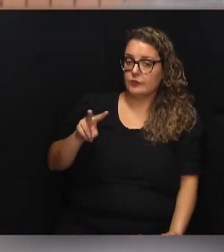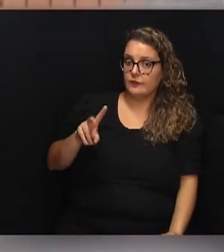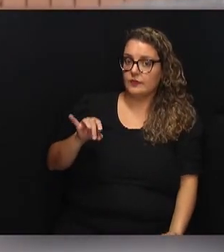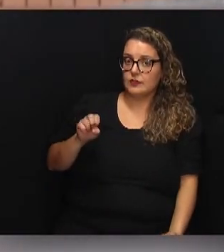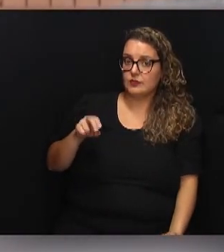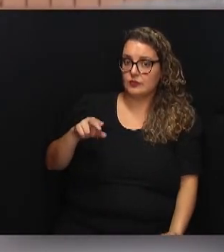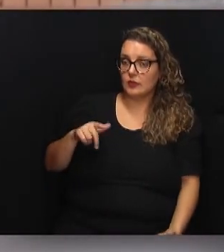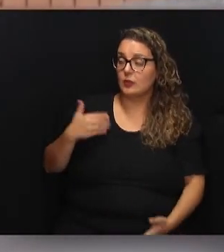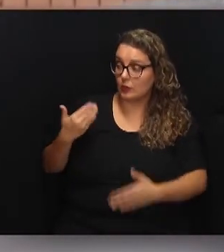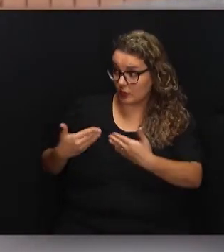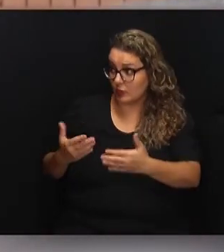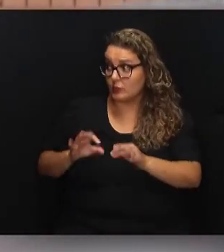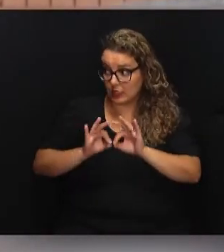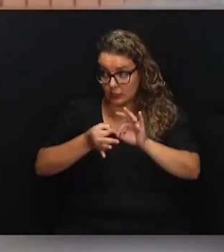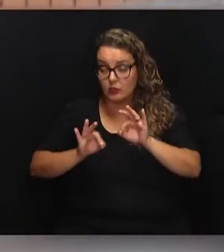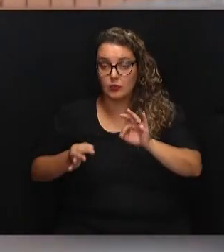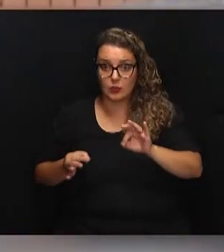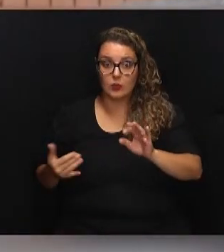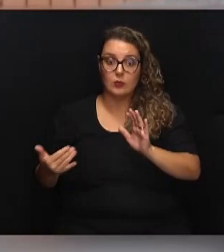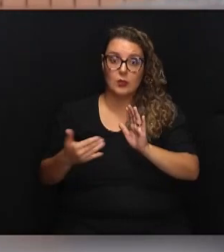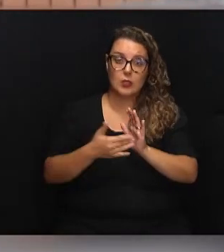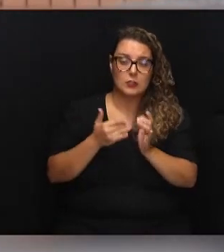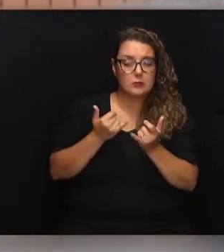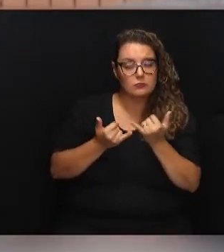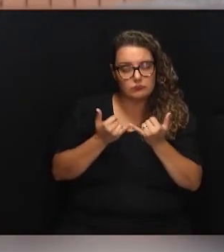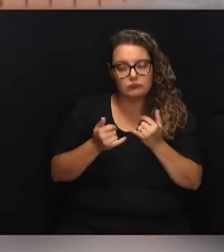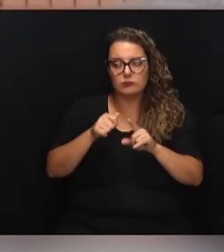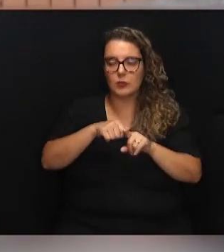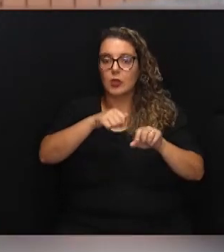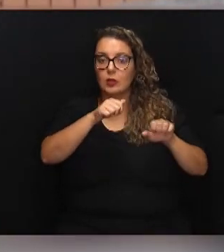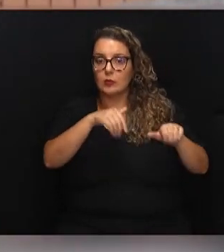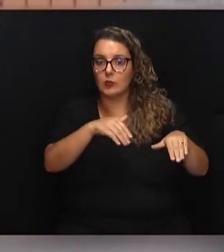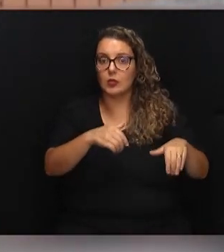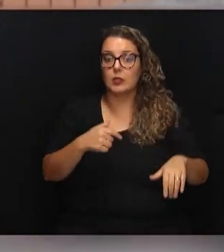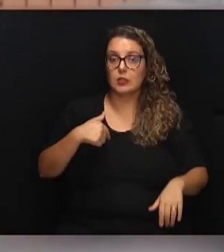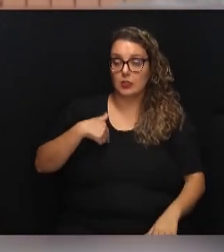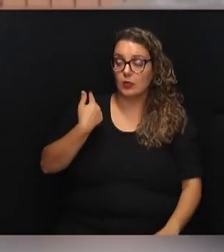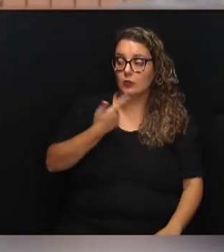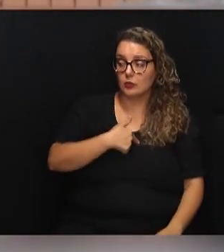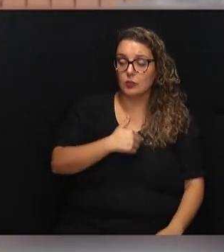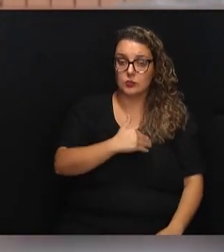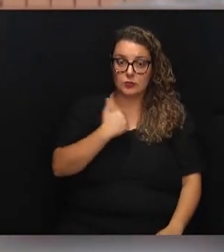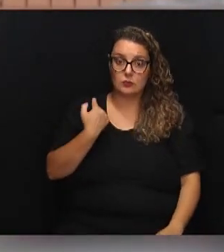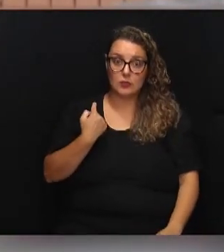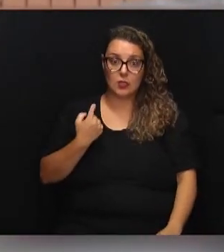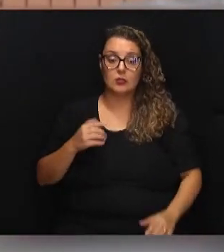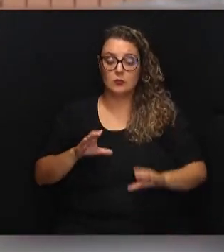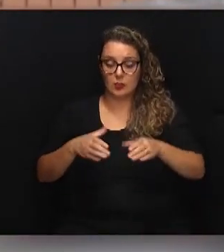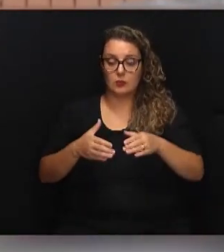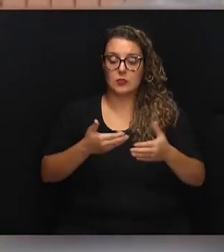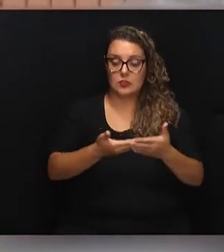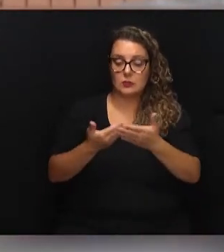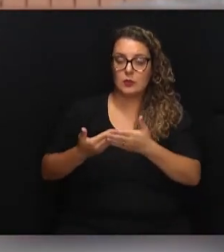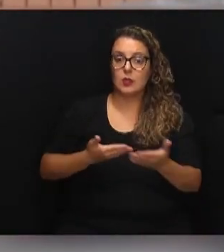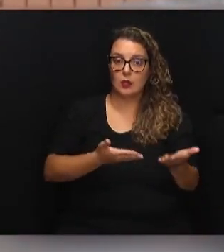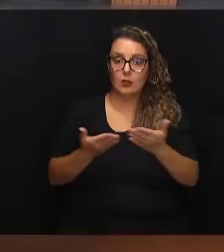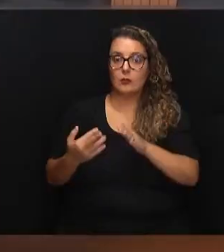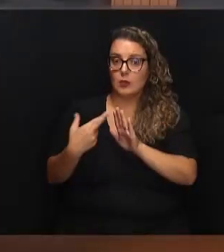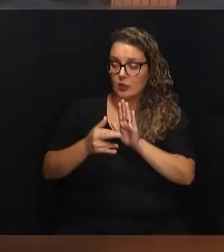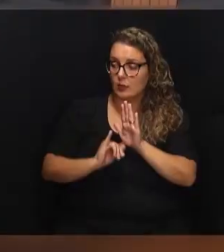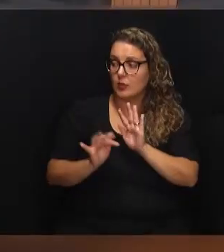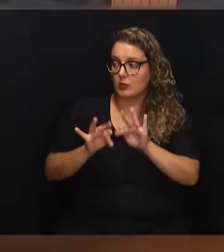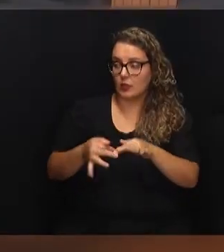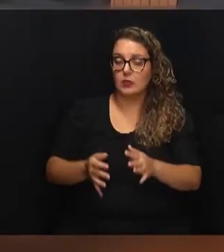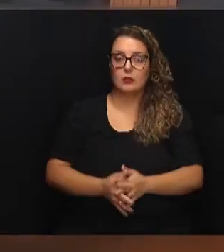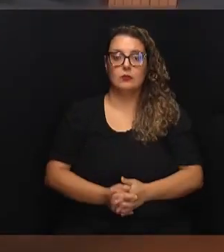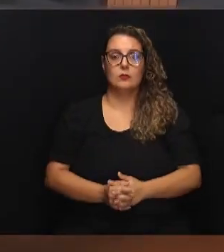processo longo aí, até meados de setembro, que é o nosso prazo para que a Comissão de Estudos possa apresentar o seu relatório final.